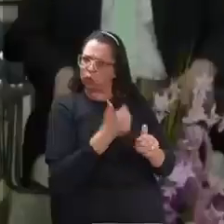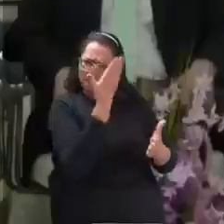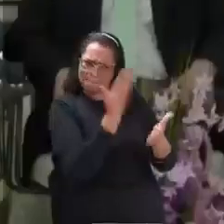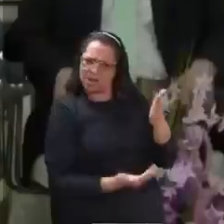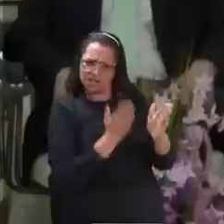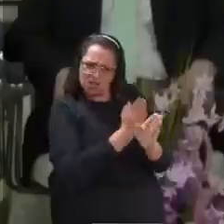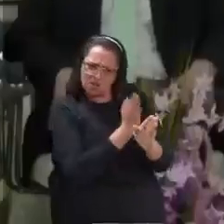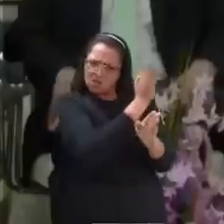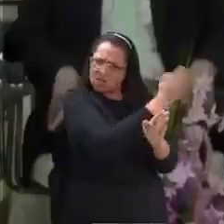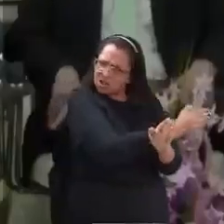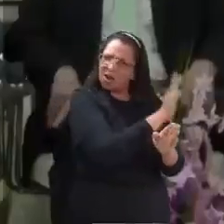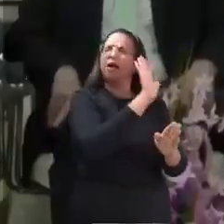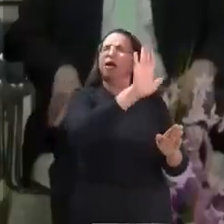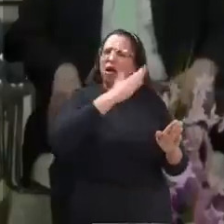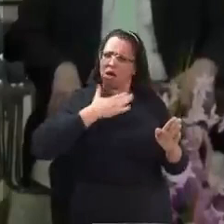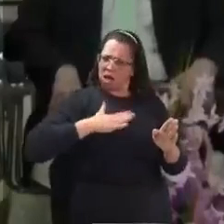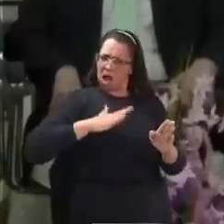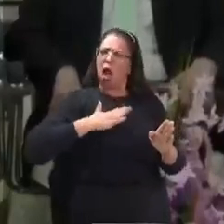Abraão.